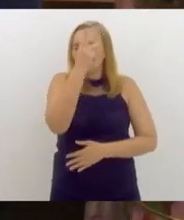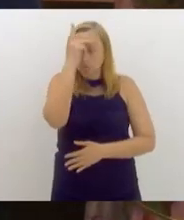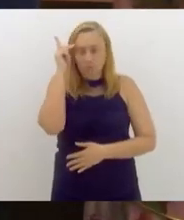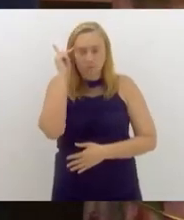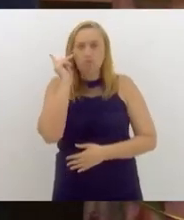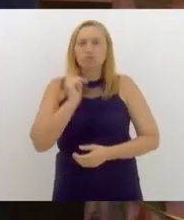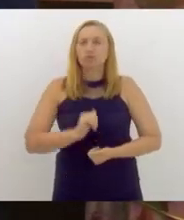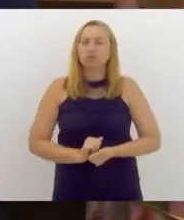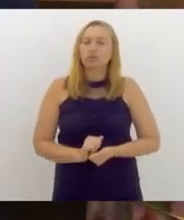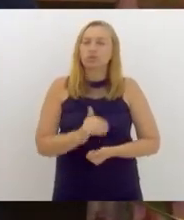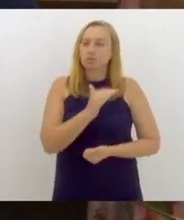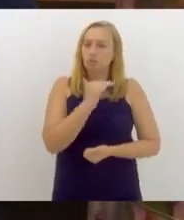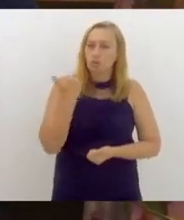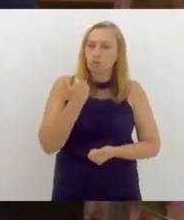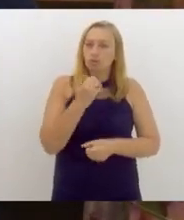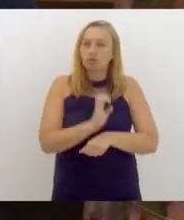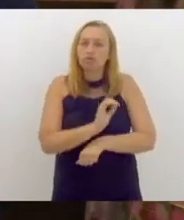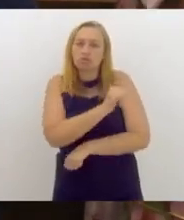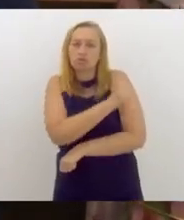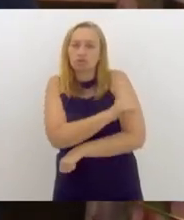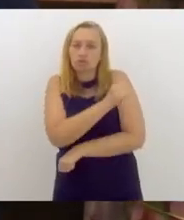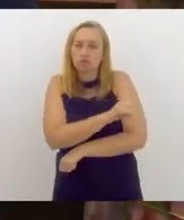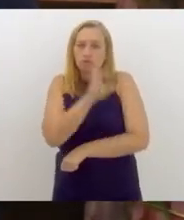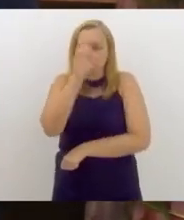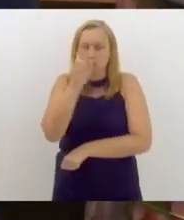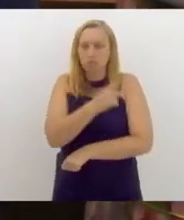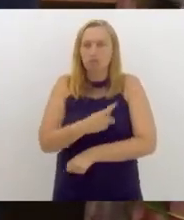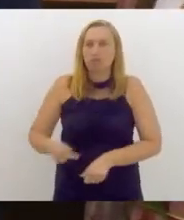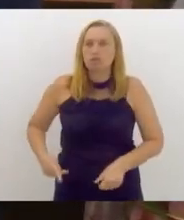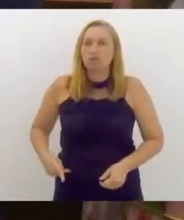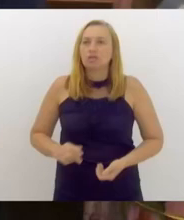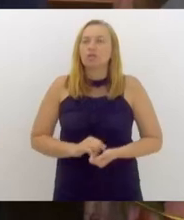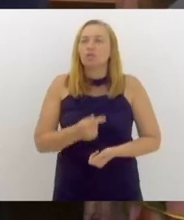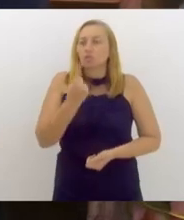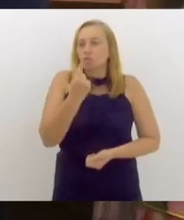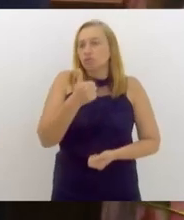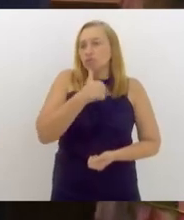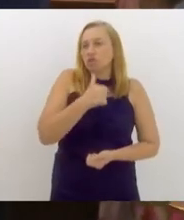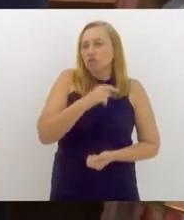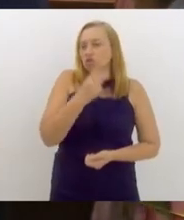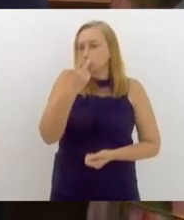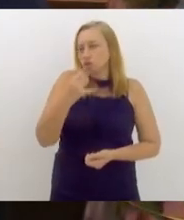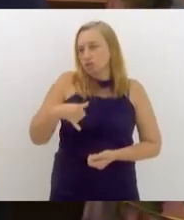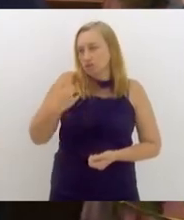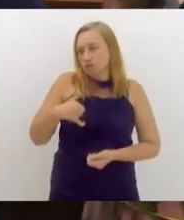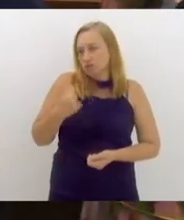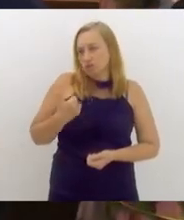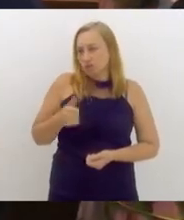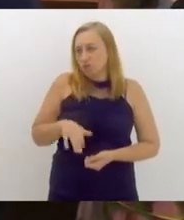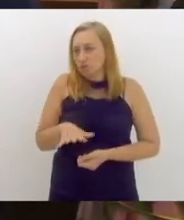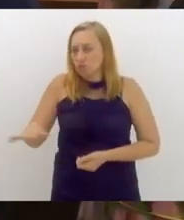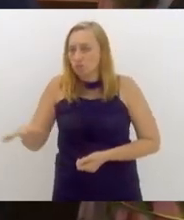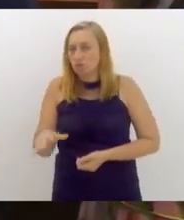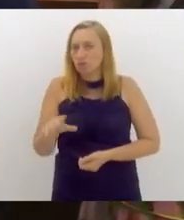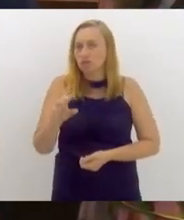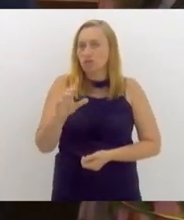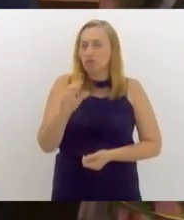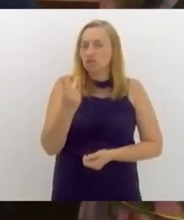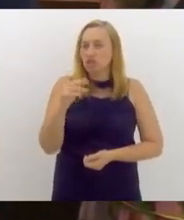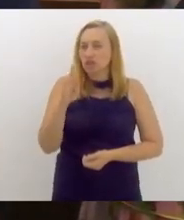pessoas que morreram no estado do Rio de Janeiro, senhor presidente. Uma menina de 2 anos no Morro da Chácara do